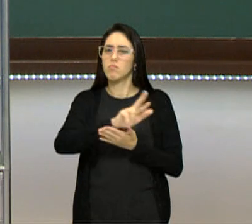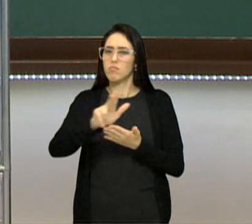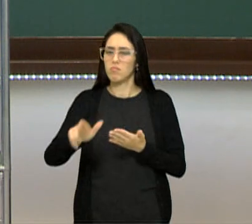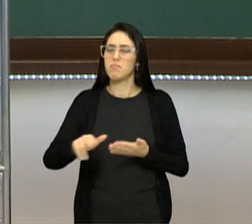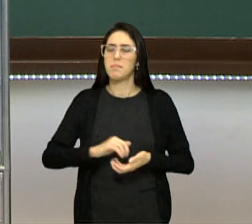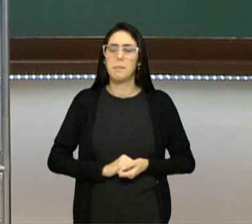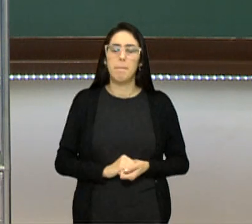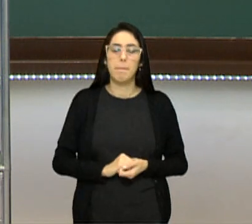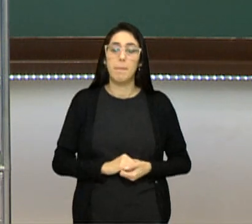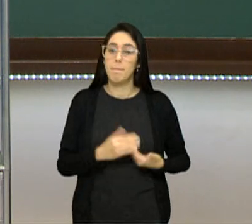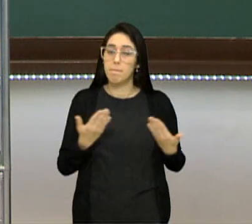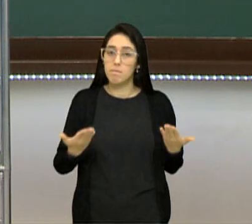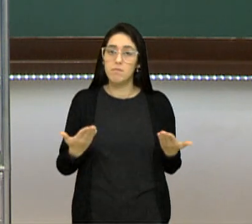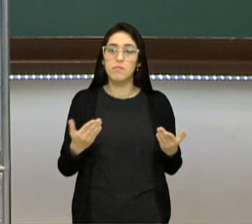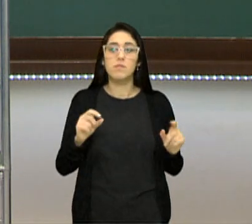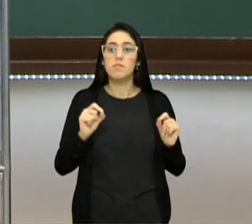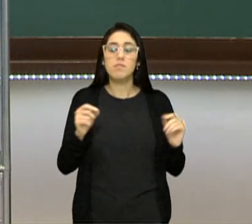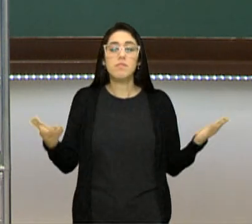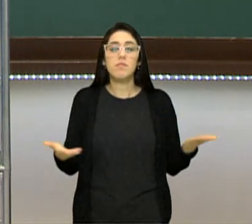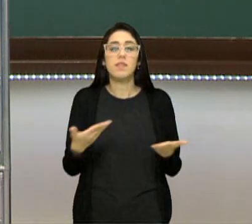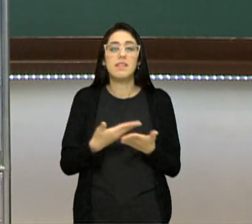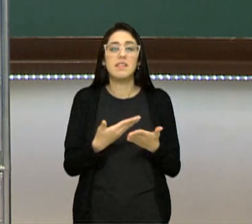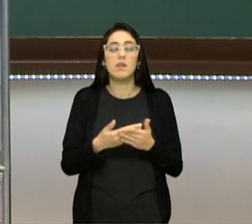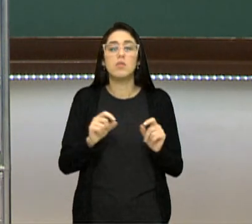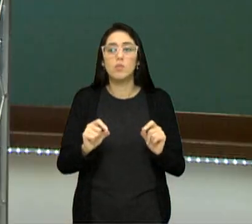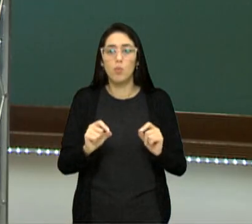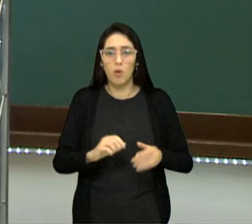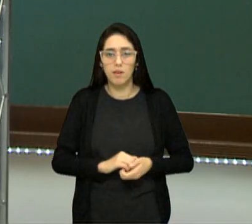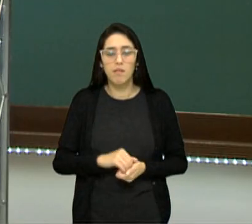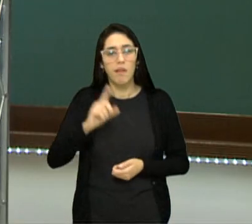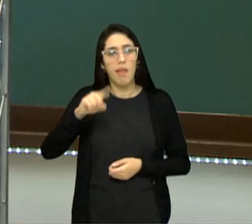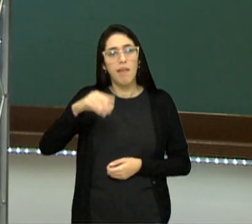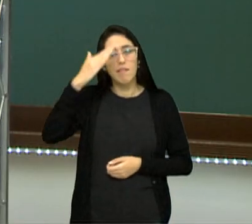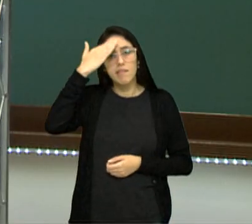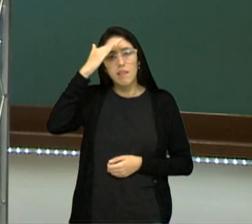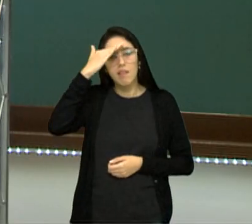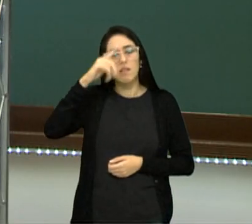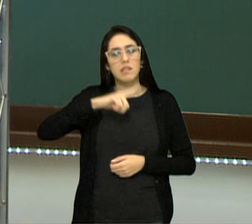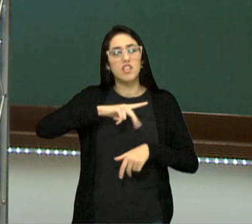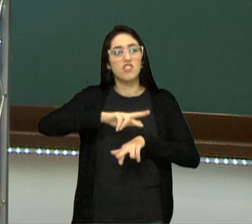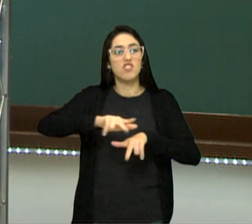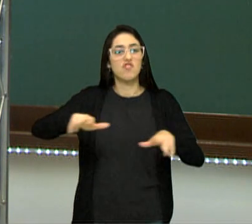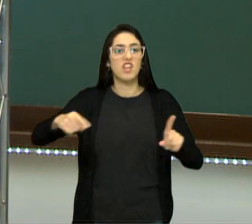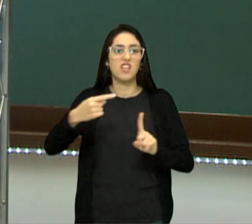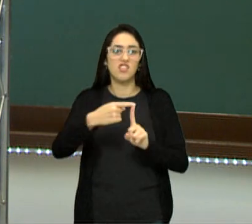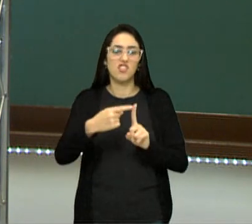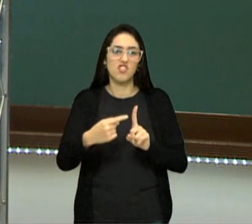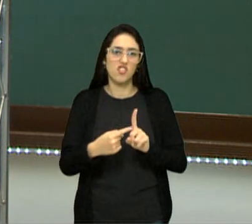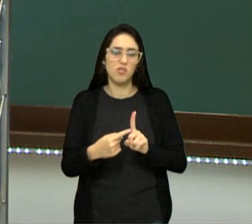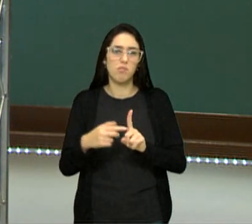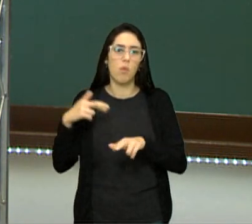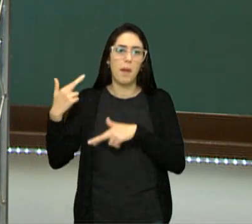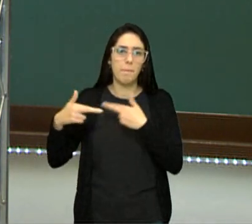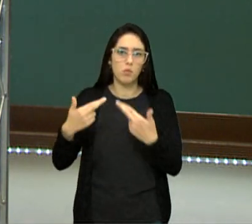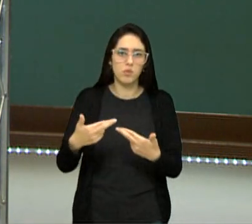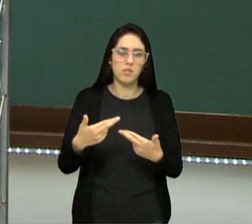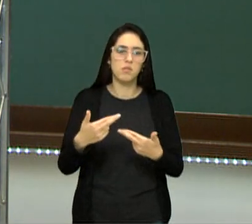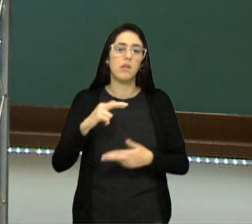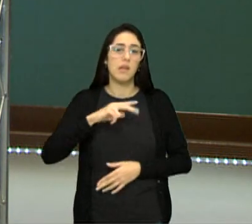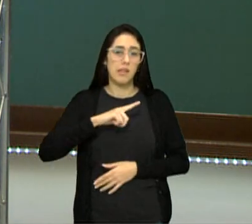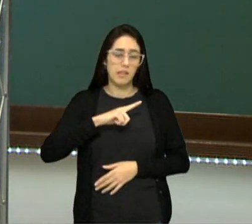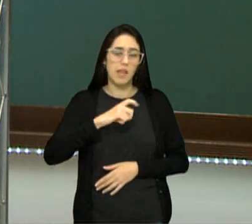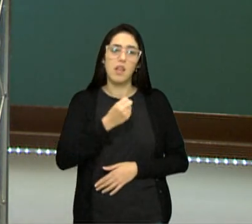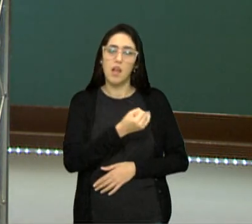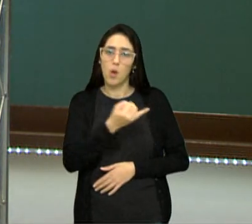ali. Então, a ideia dessa aula, o objetivo, é compreender os diferentes tipos de reprodução. Também casos especiais que vão